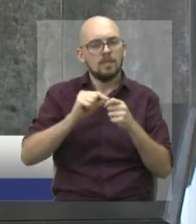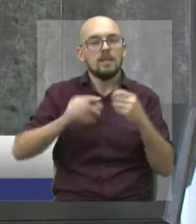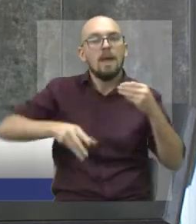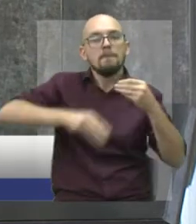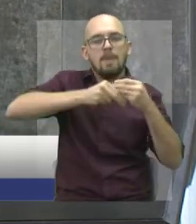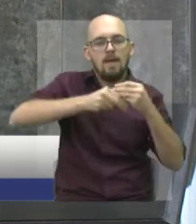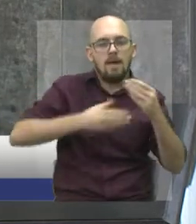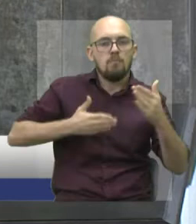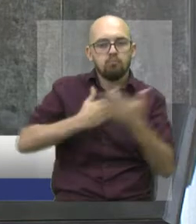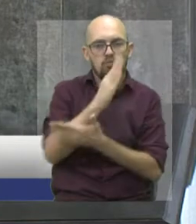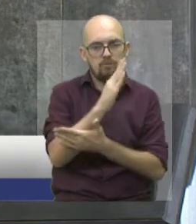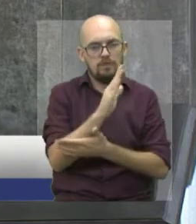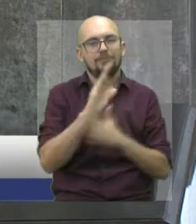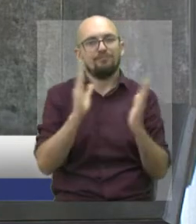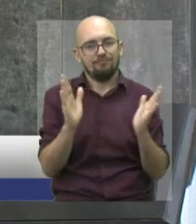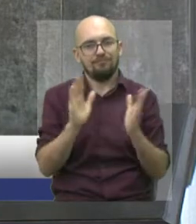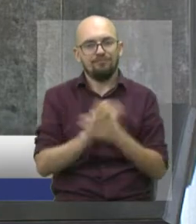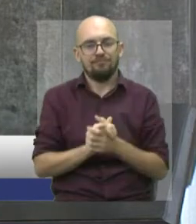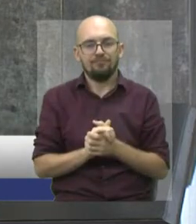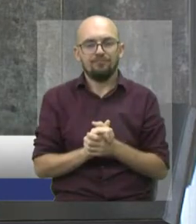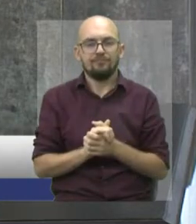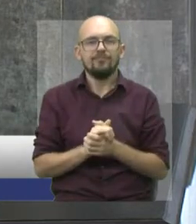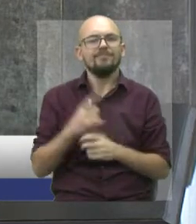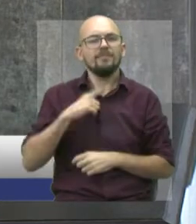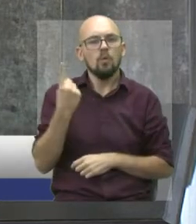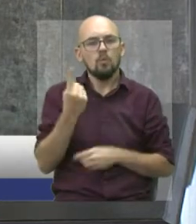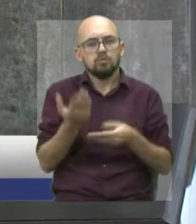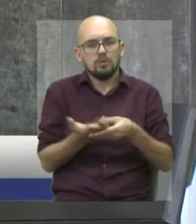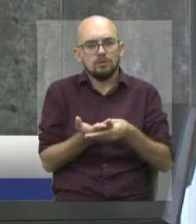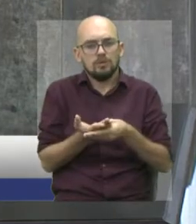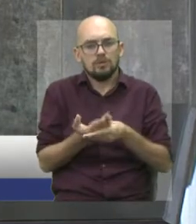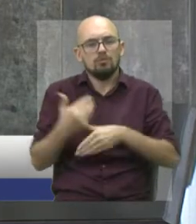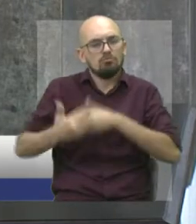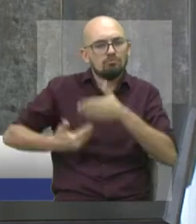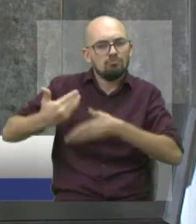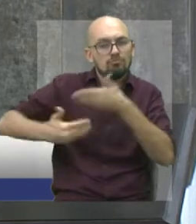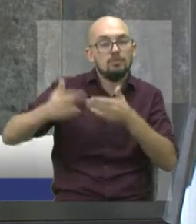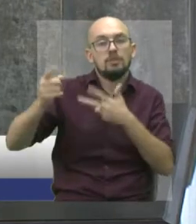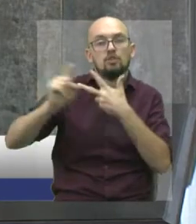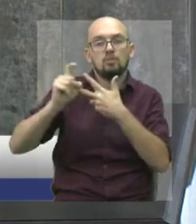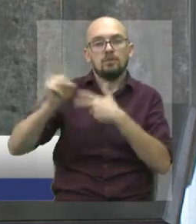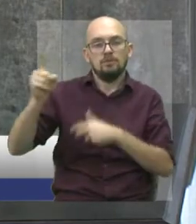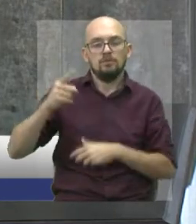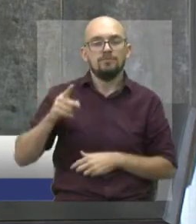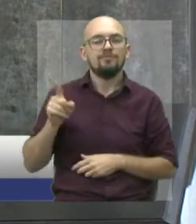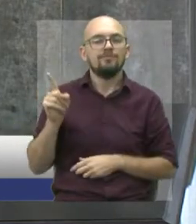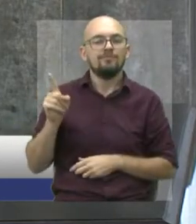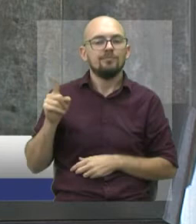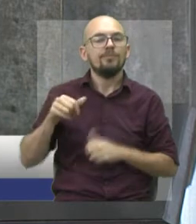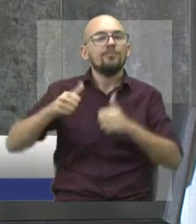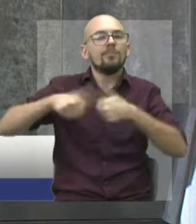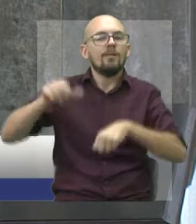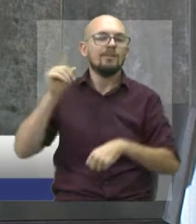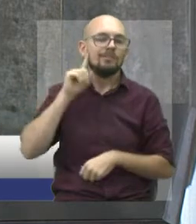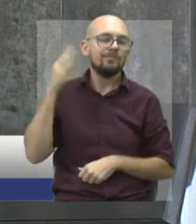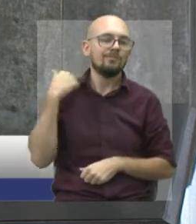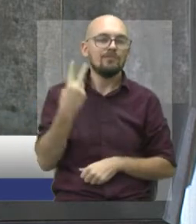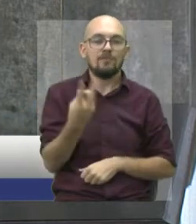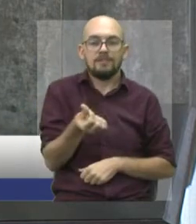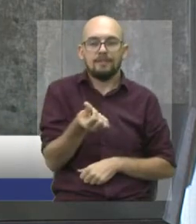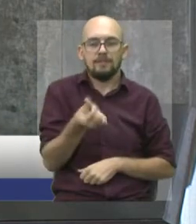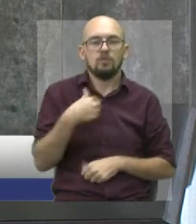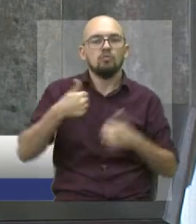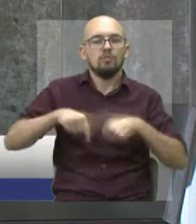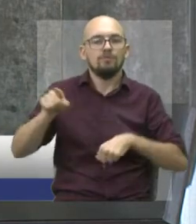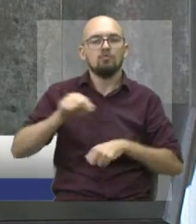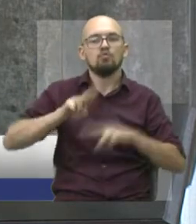um processo que se encontra no Poder Executivo, inclusive eu estive dia 26 agora de